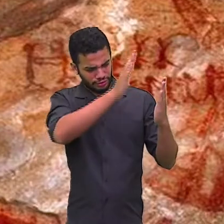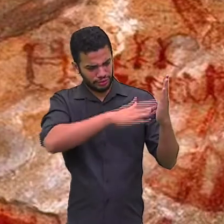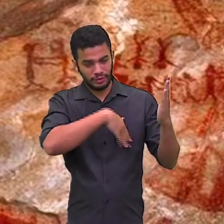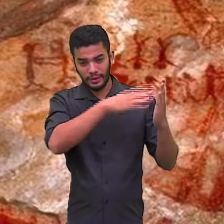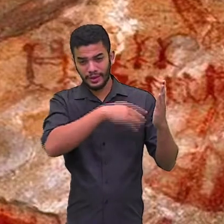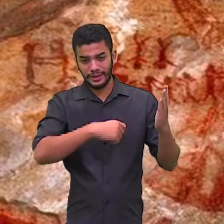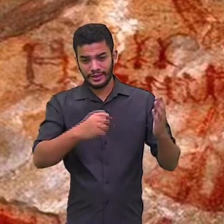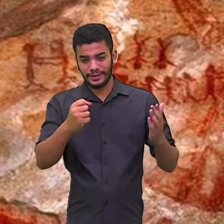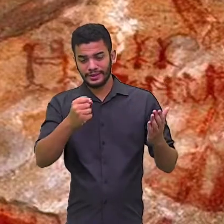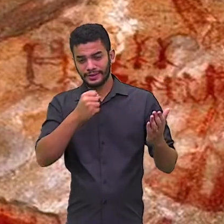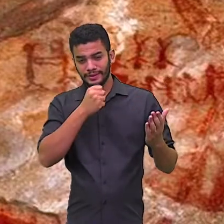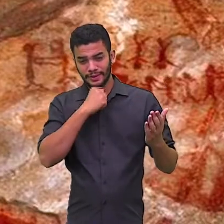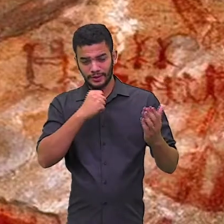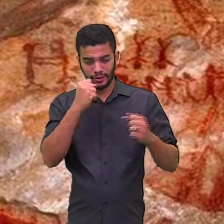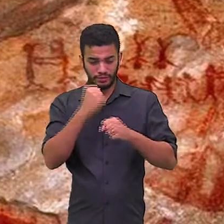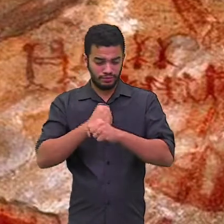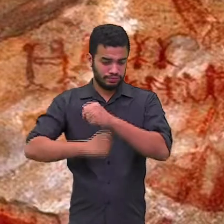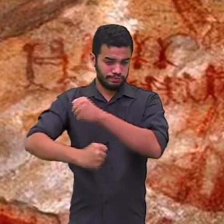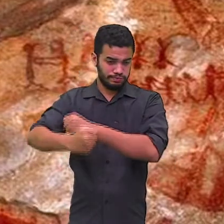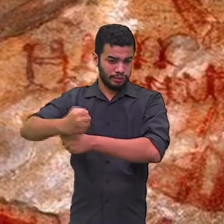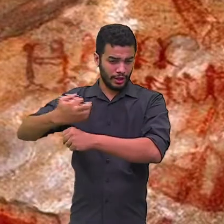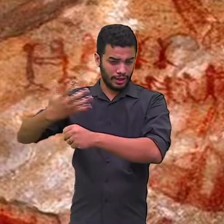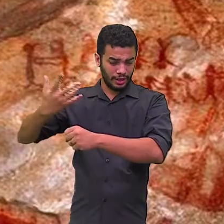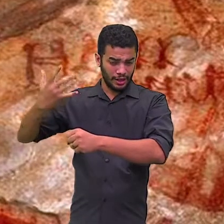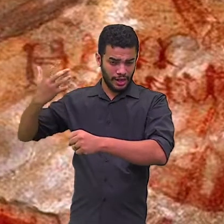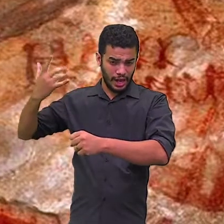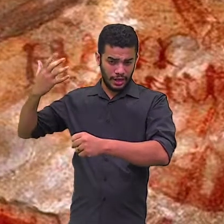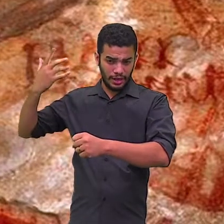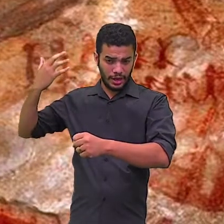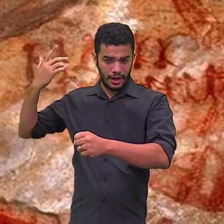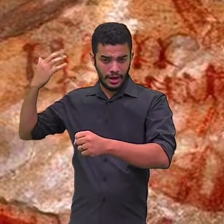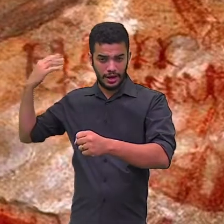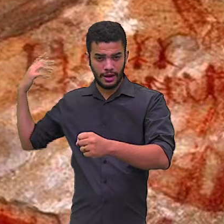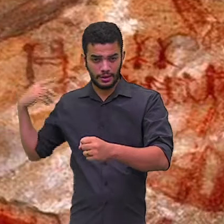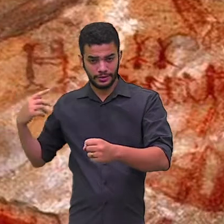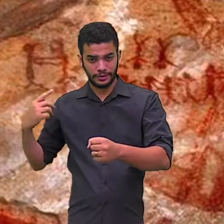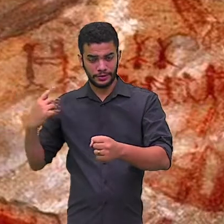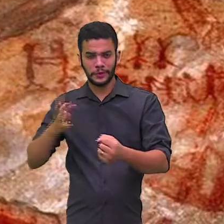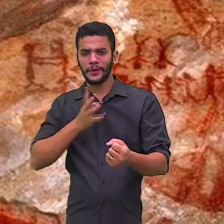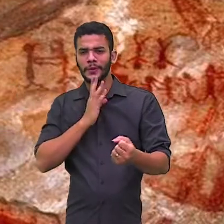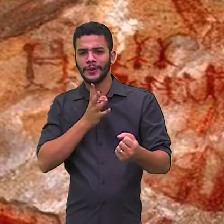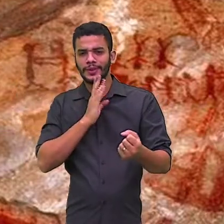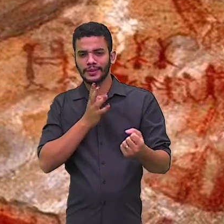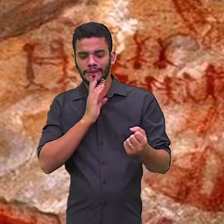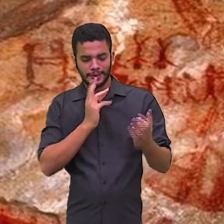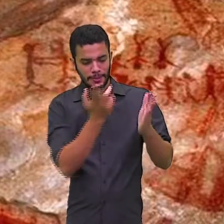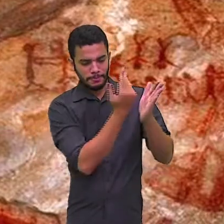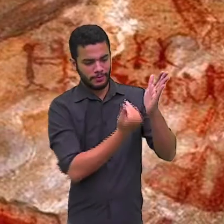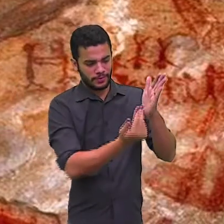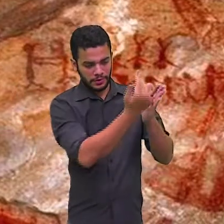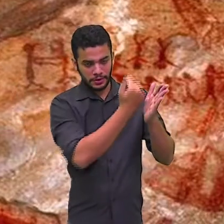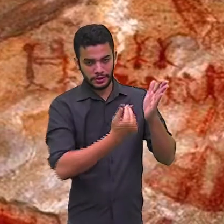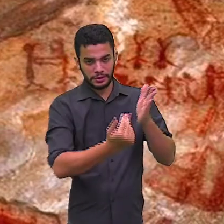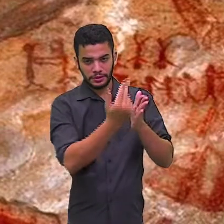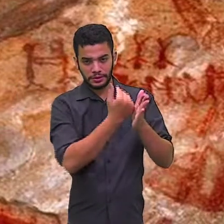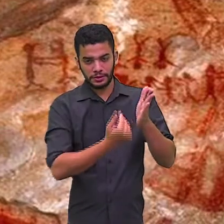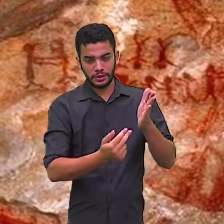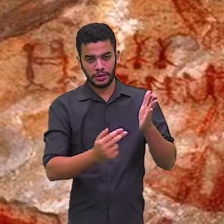do qual não temos outras informações senão aquelas fornecidas pela